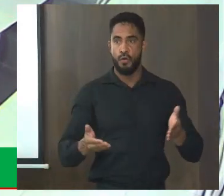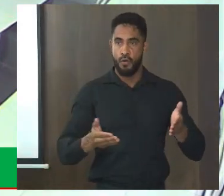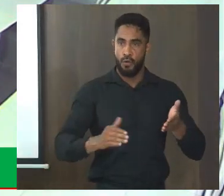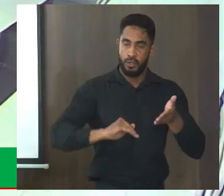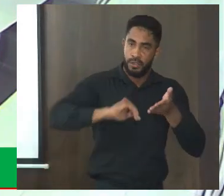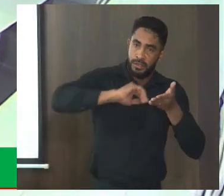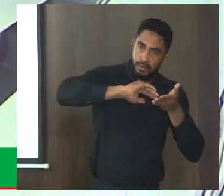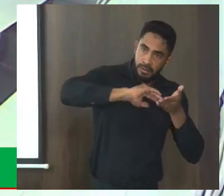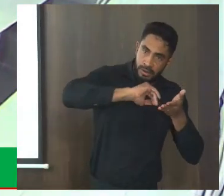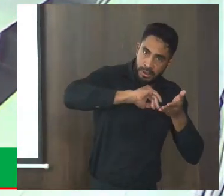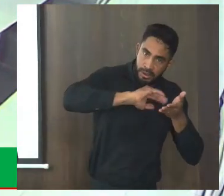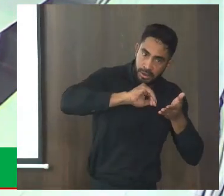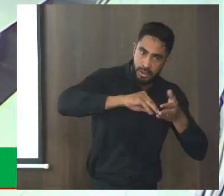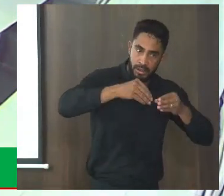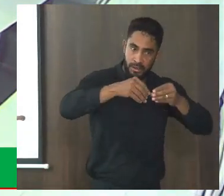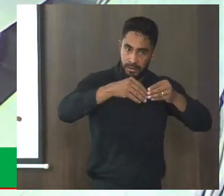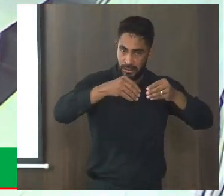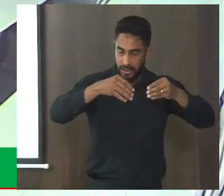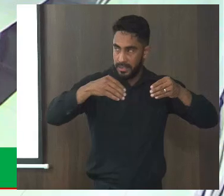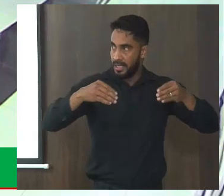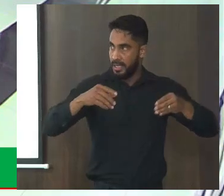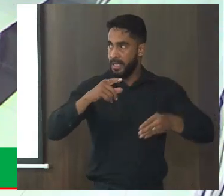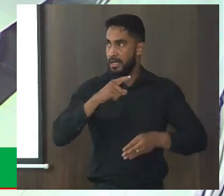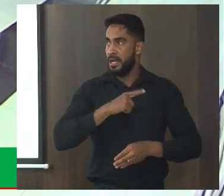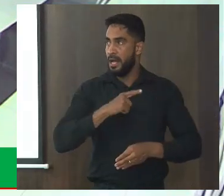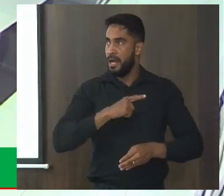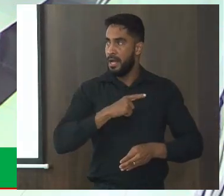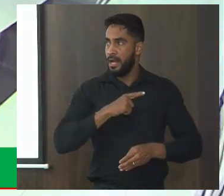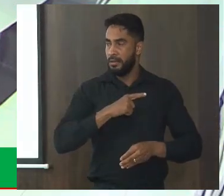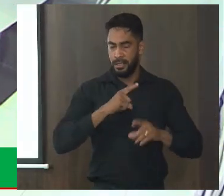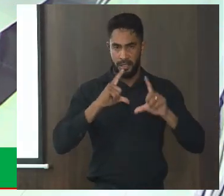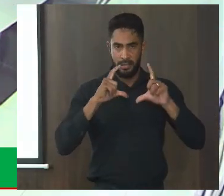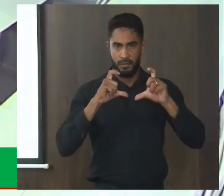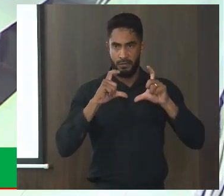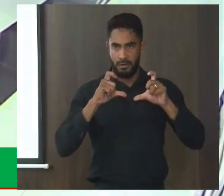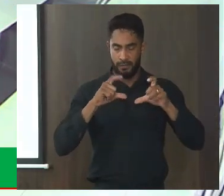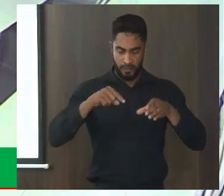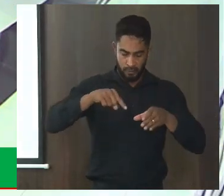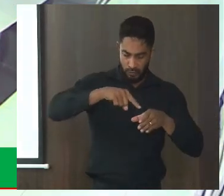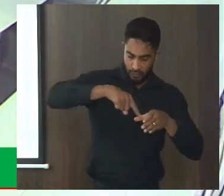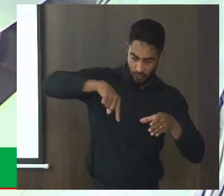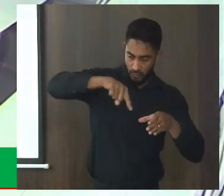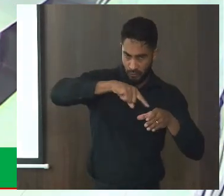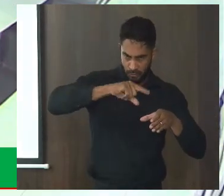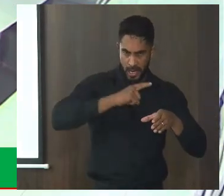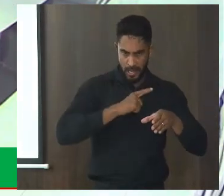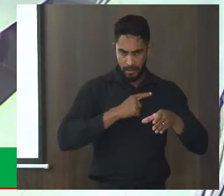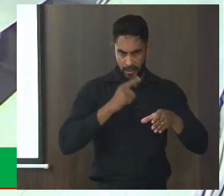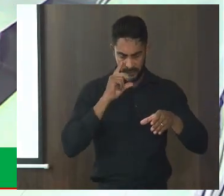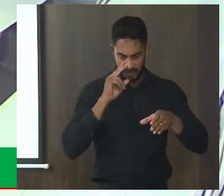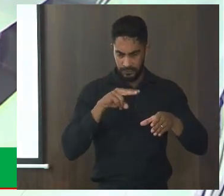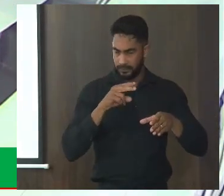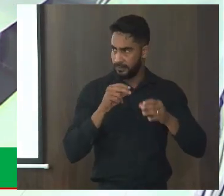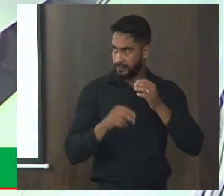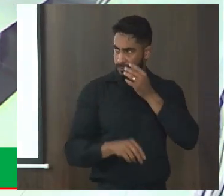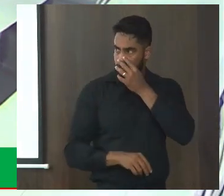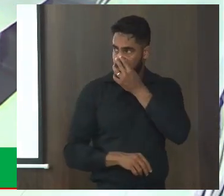extraindo parte dessa areia, tem uma foto, eles extraindo lá, uma foto com um buraco lá, uma outra, você não tem ela aí,